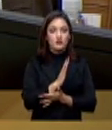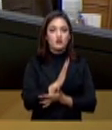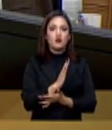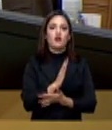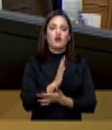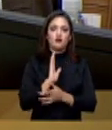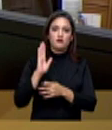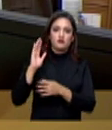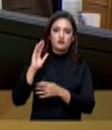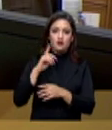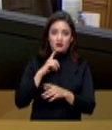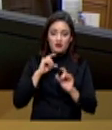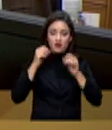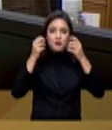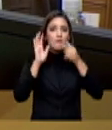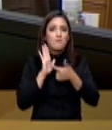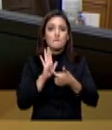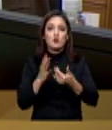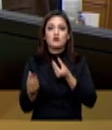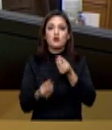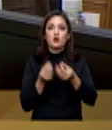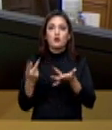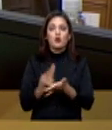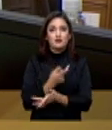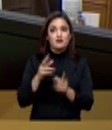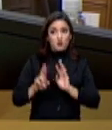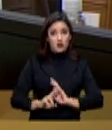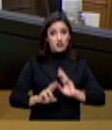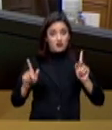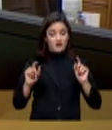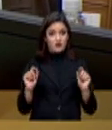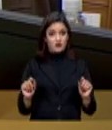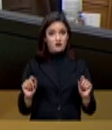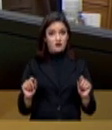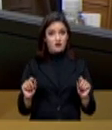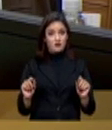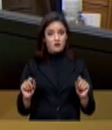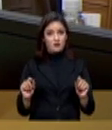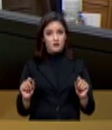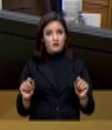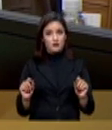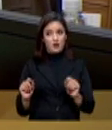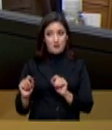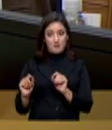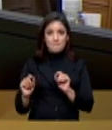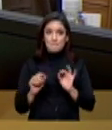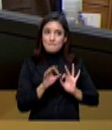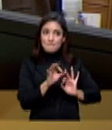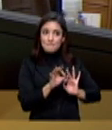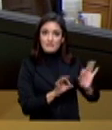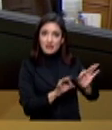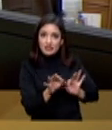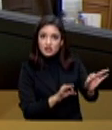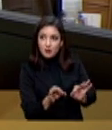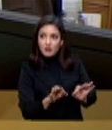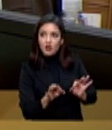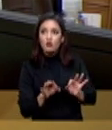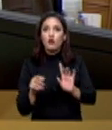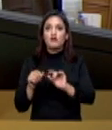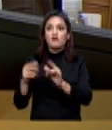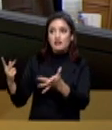excelência explícito uma distinção entre os âmbitos de planejamento e de execução